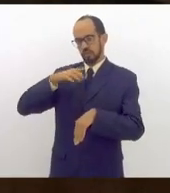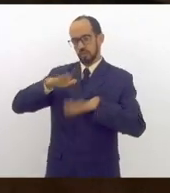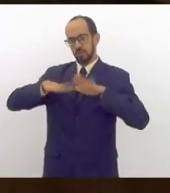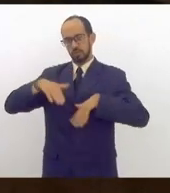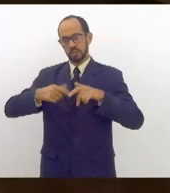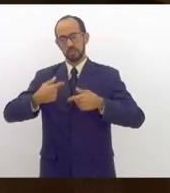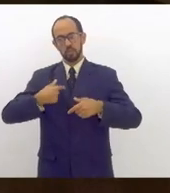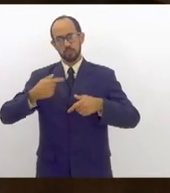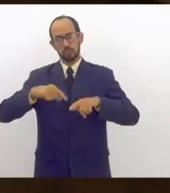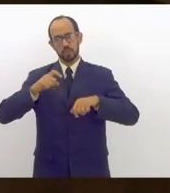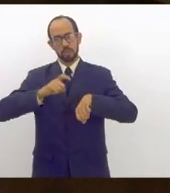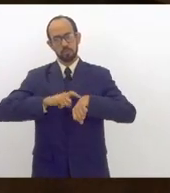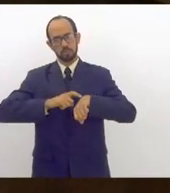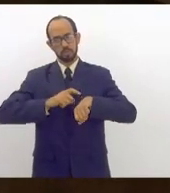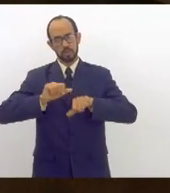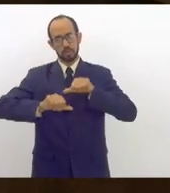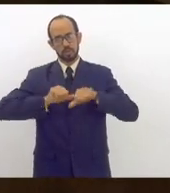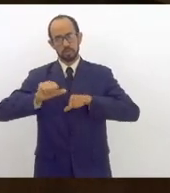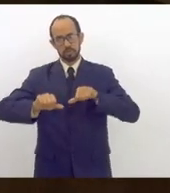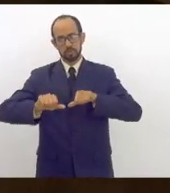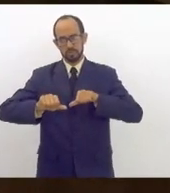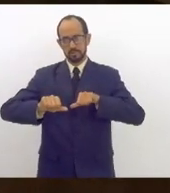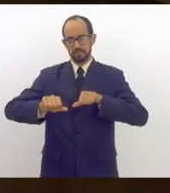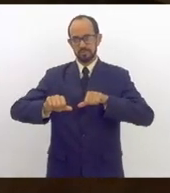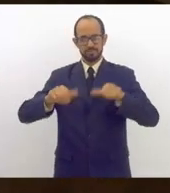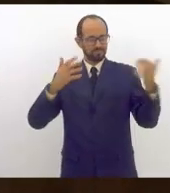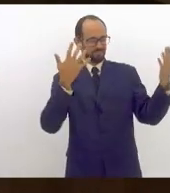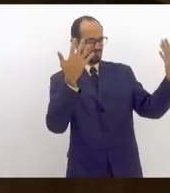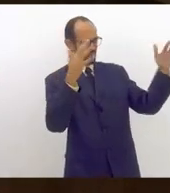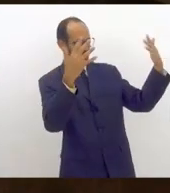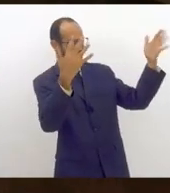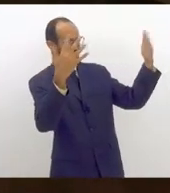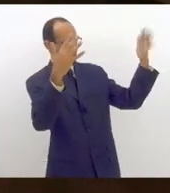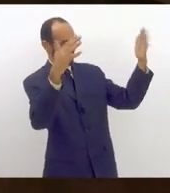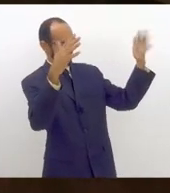qualquer maneira, eu... Aê!